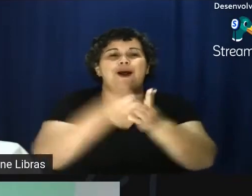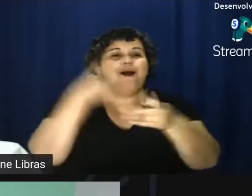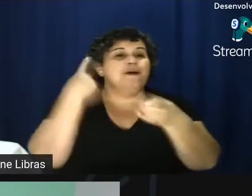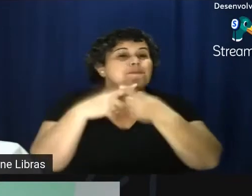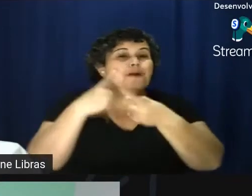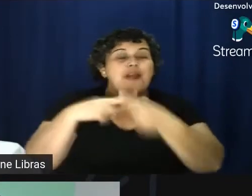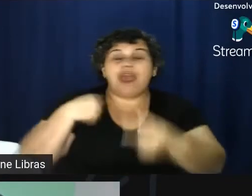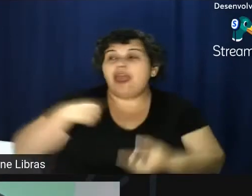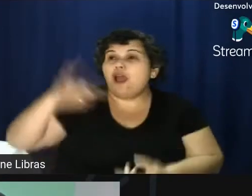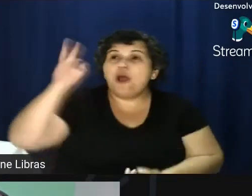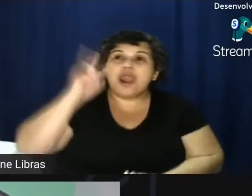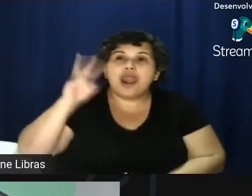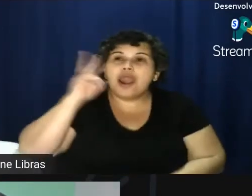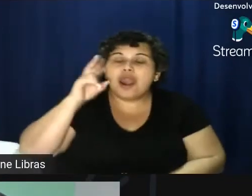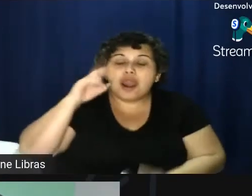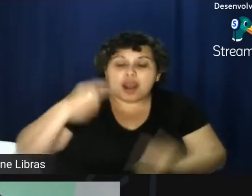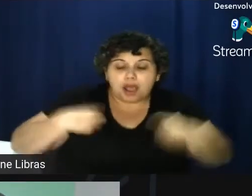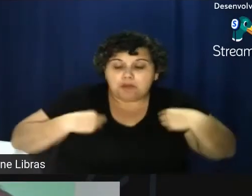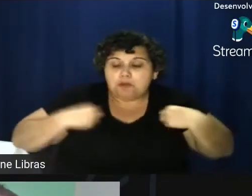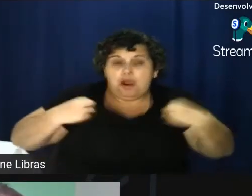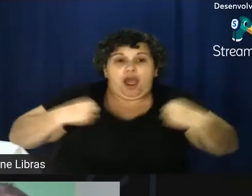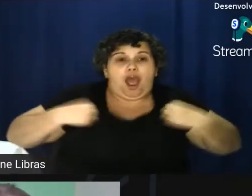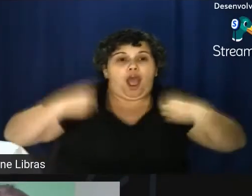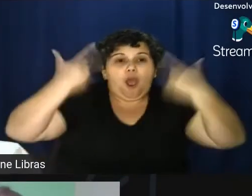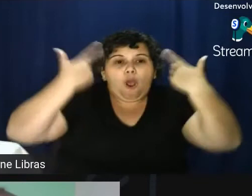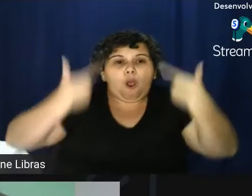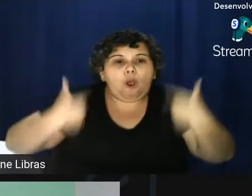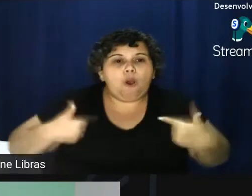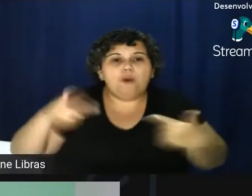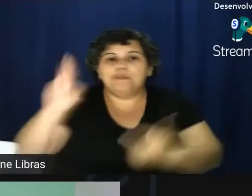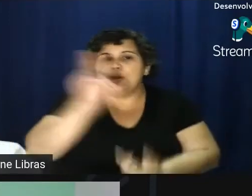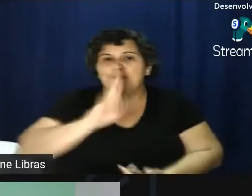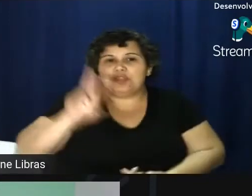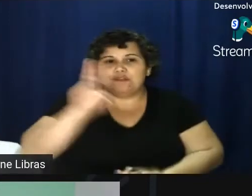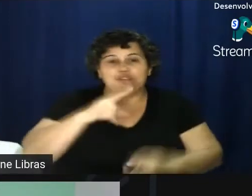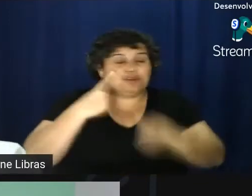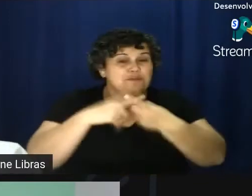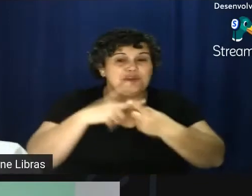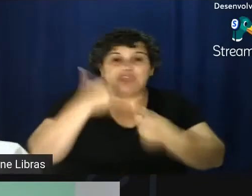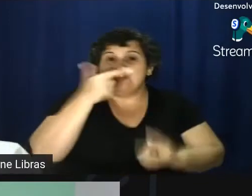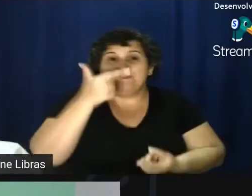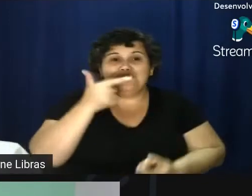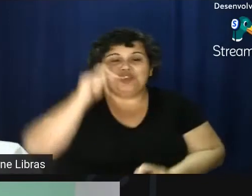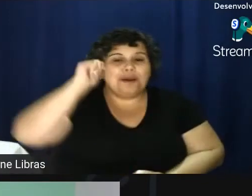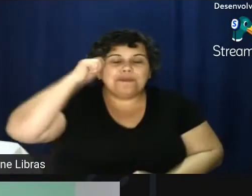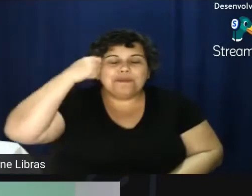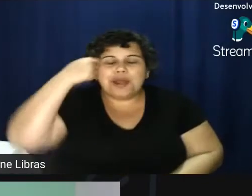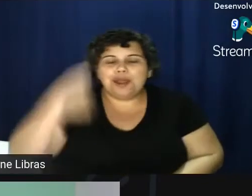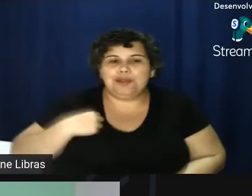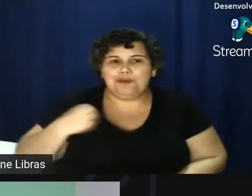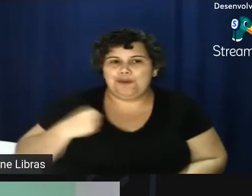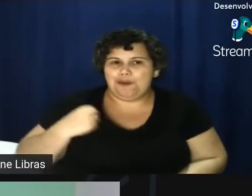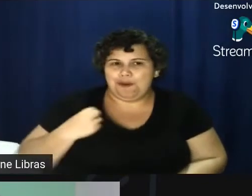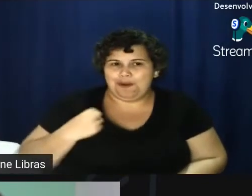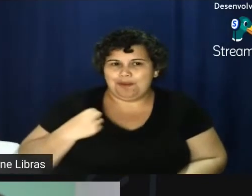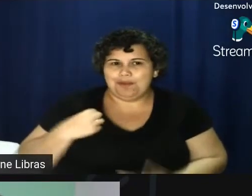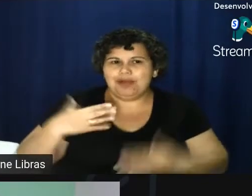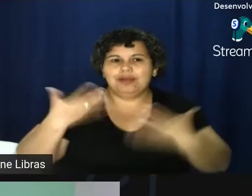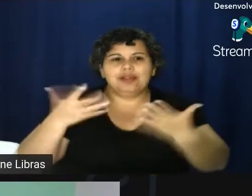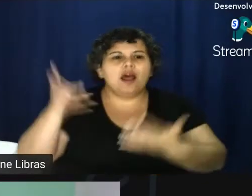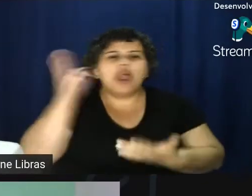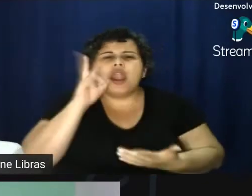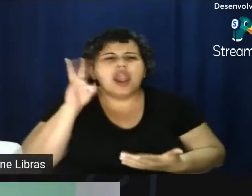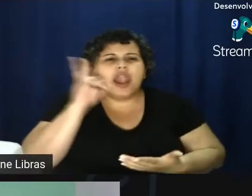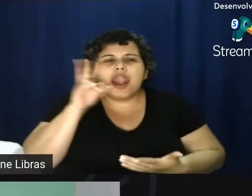que eu estava, não estava de preto nem nada, e aí eu lembro até a primeira música